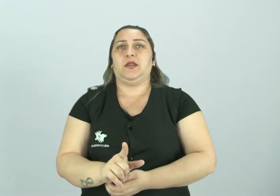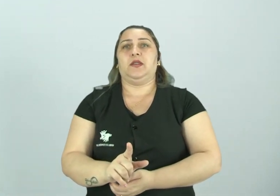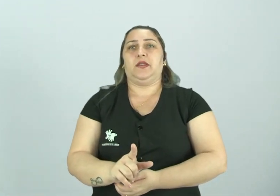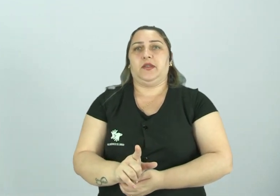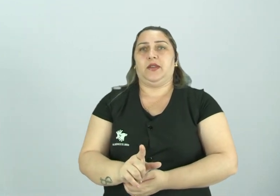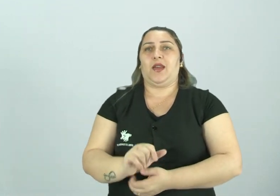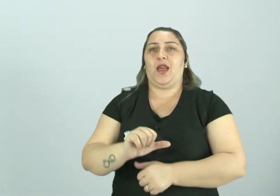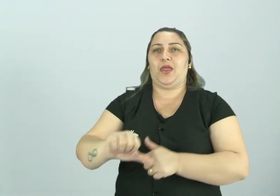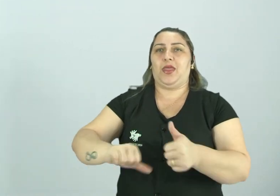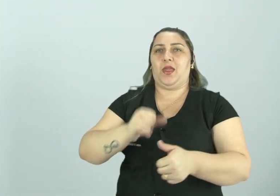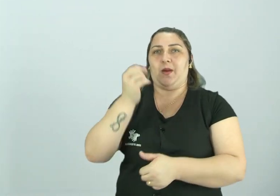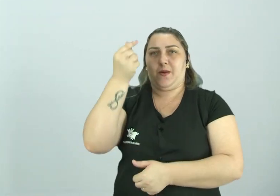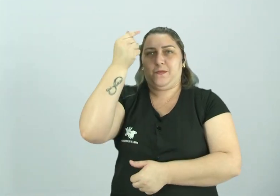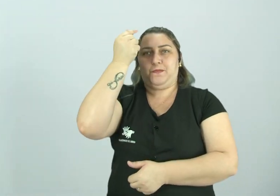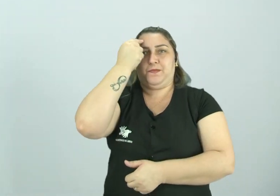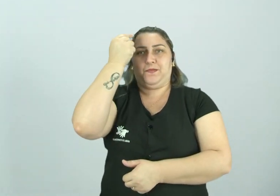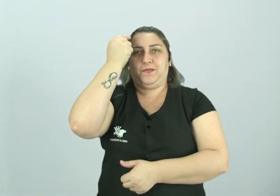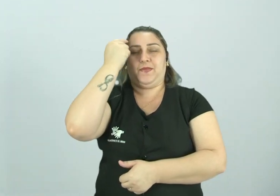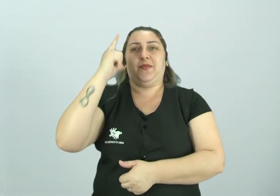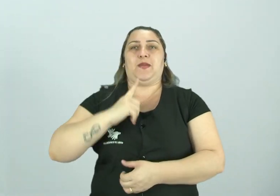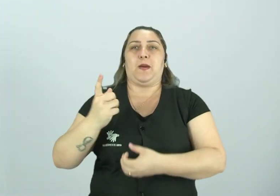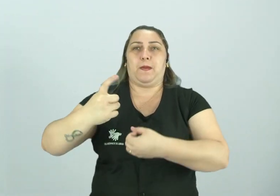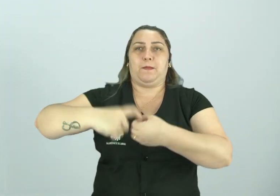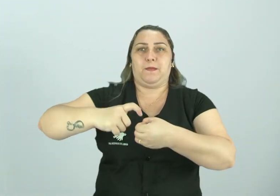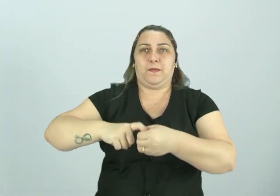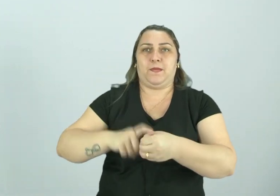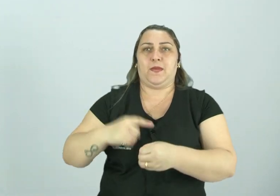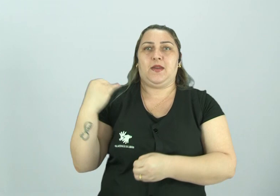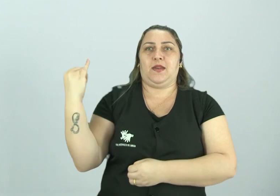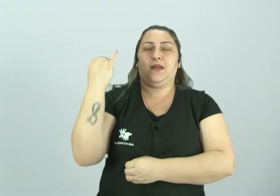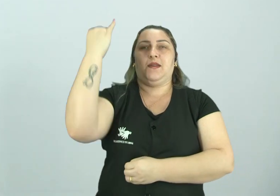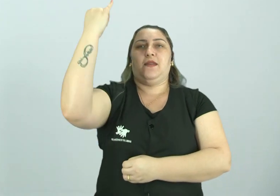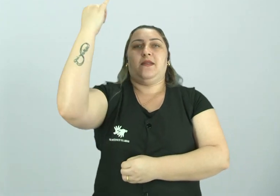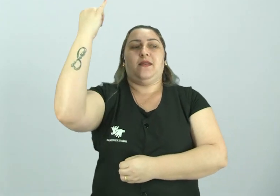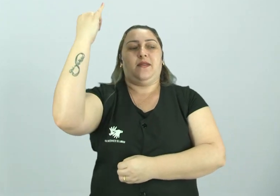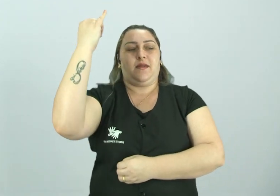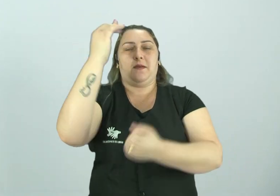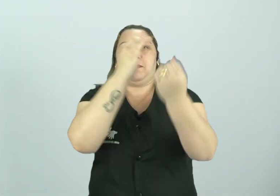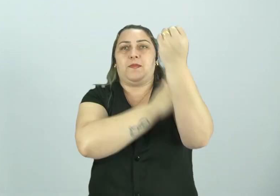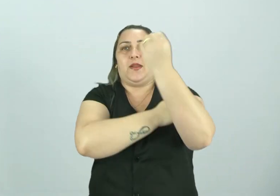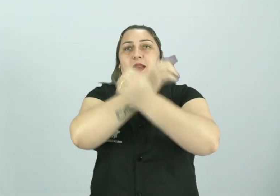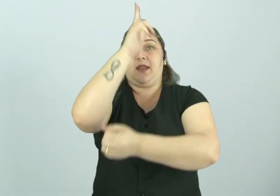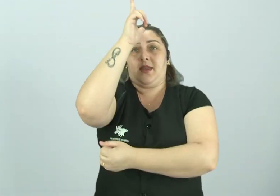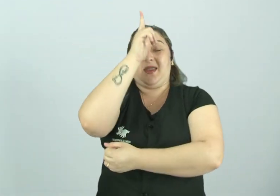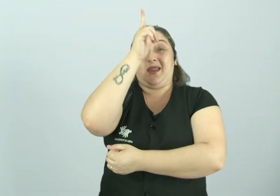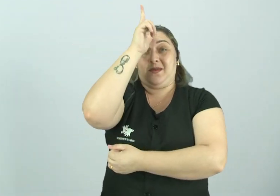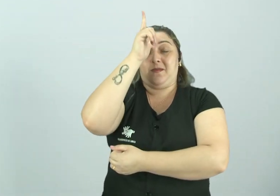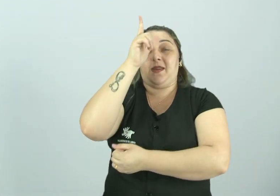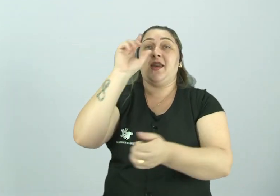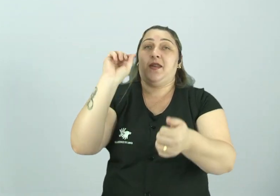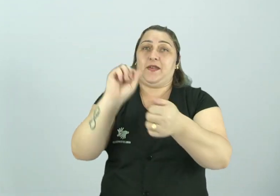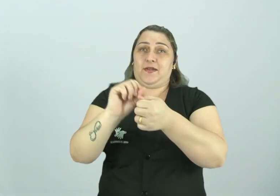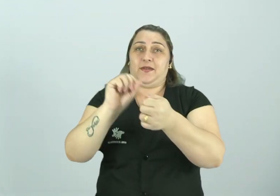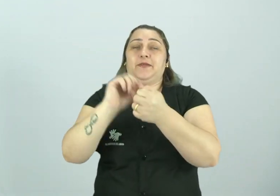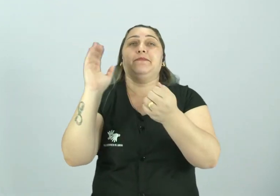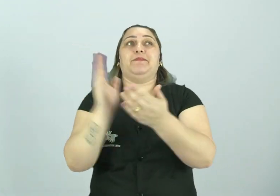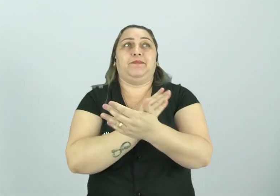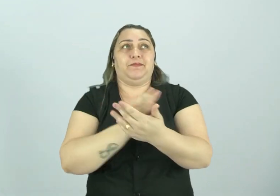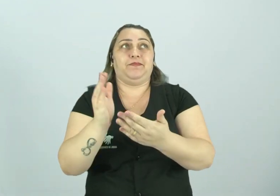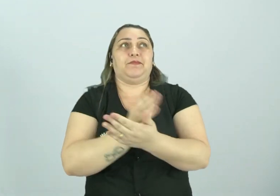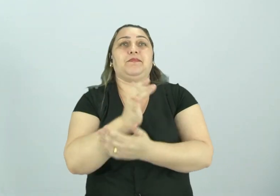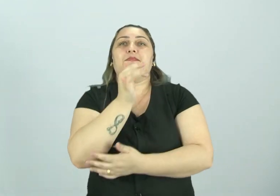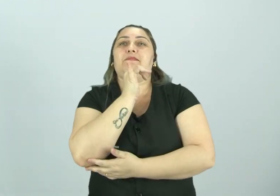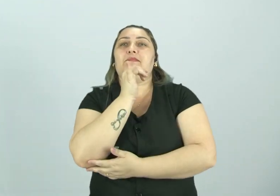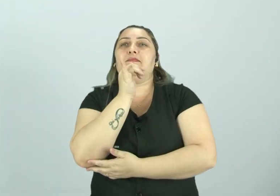de ideia quando você já tem uma parceria importante com uma grande potência como era a Alemanha. Então foram criadas algumas situações, como